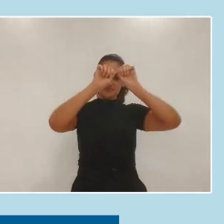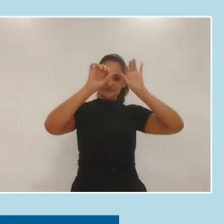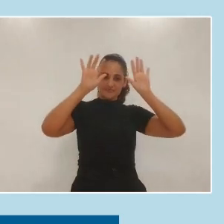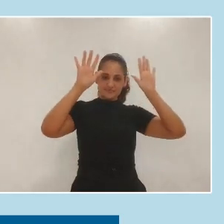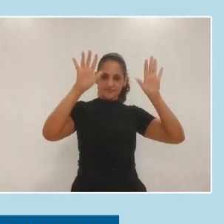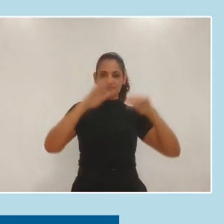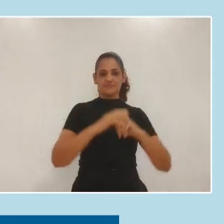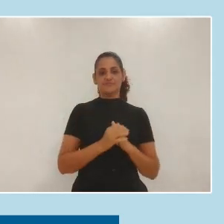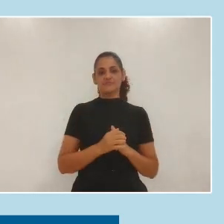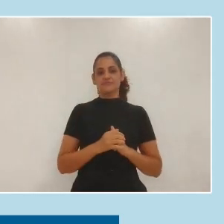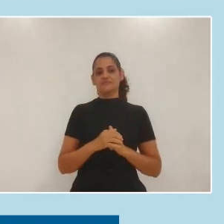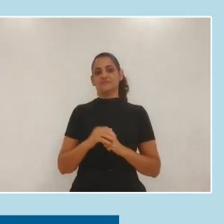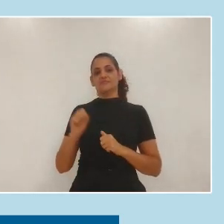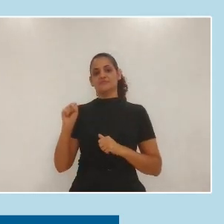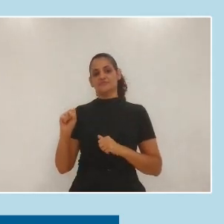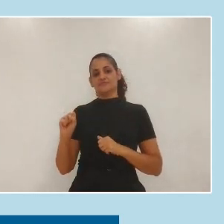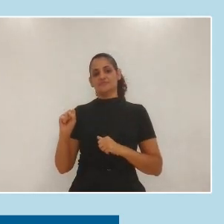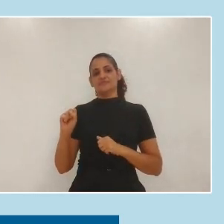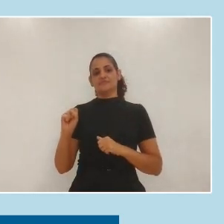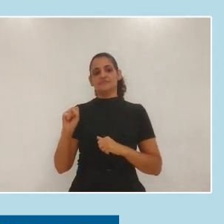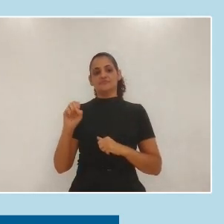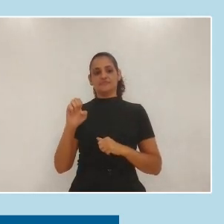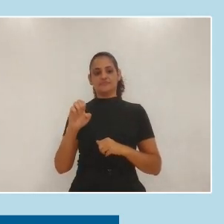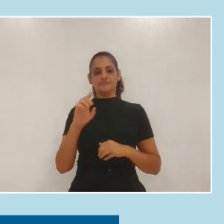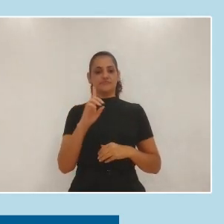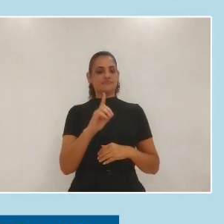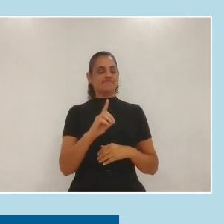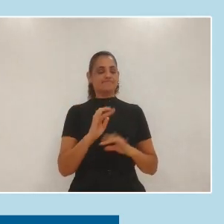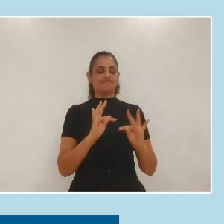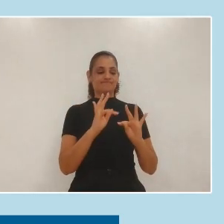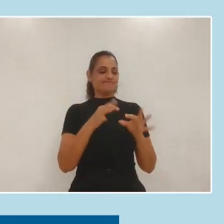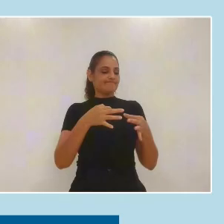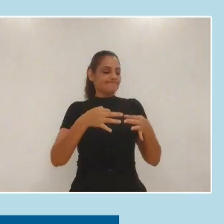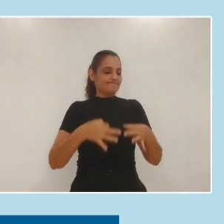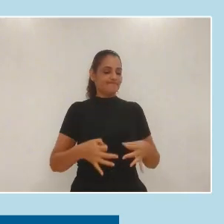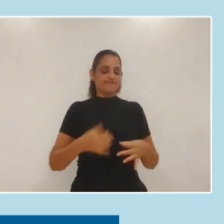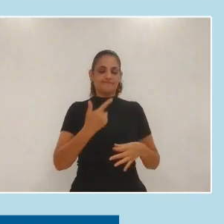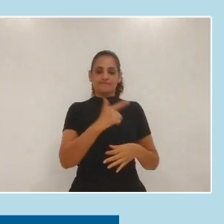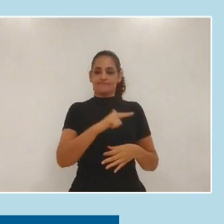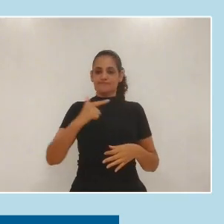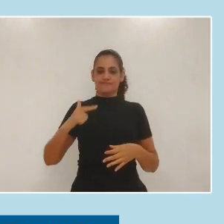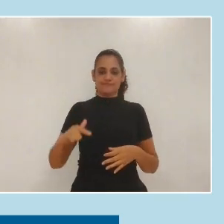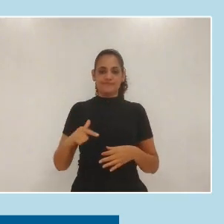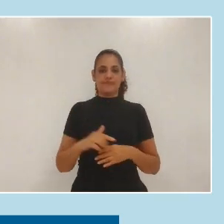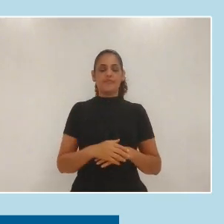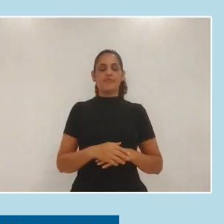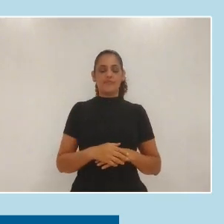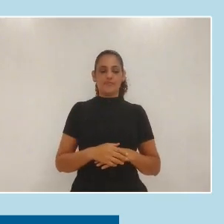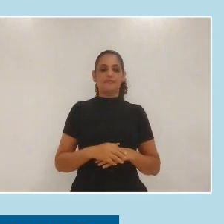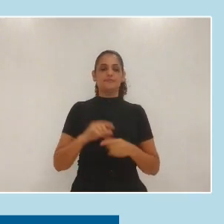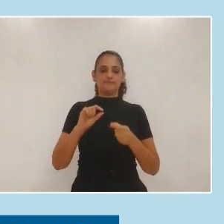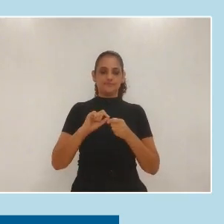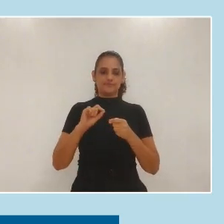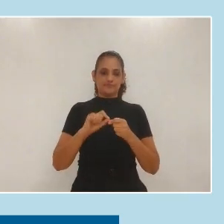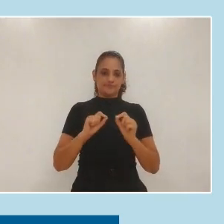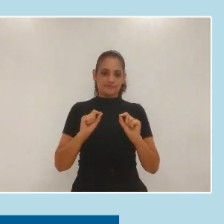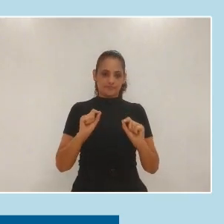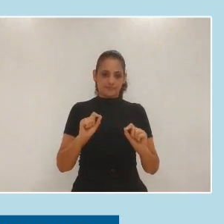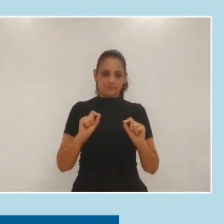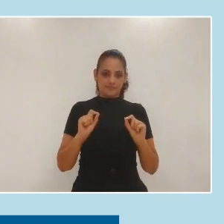de Ehlers-Danlos? Não tem um tratamento específico e não tem cura. A gente vai fazer ali as